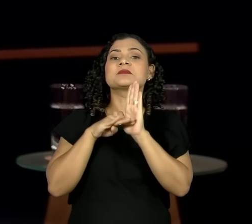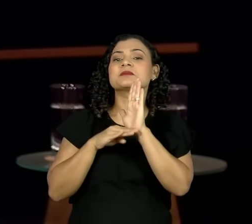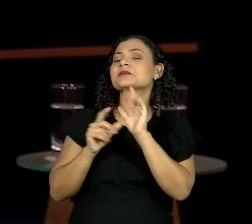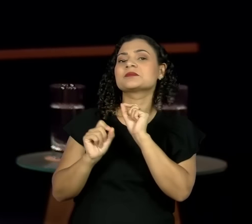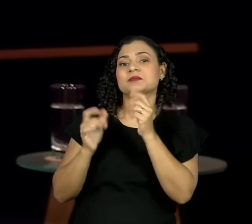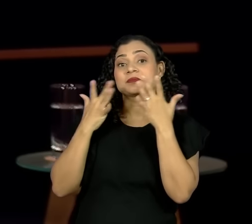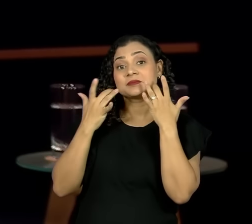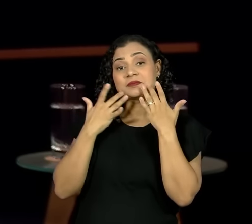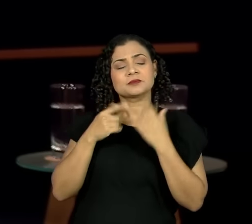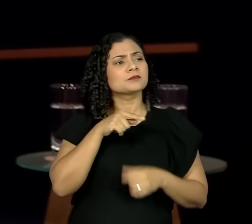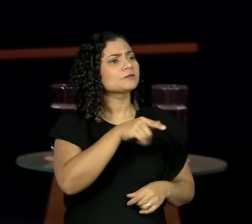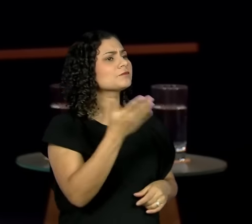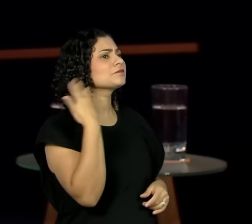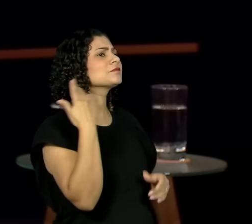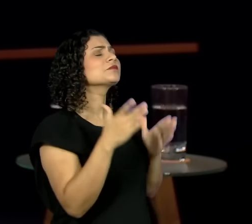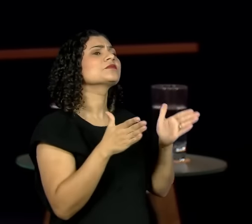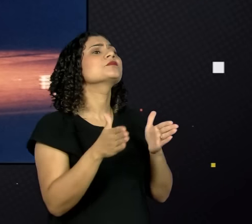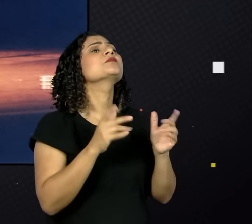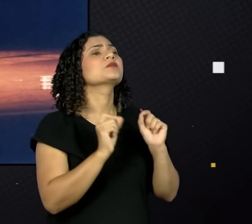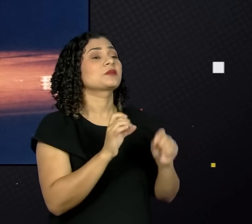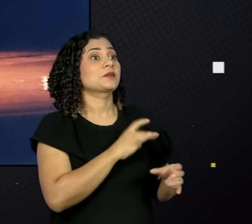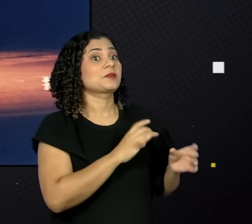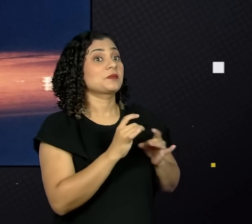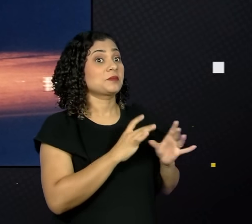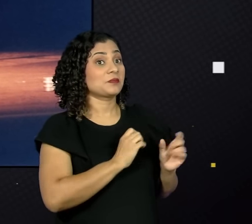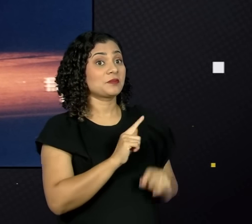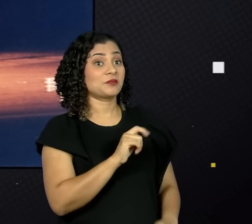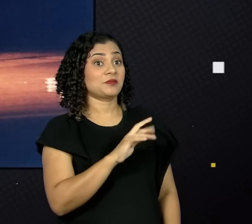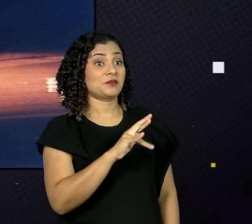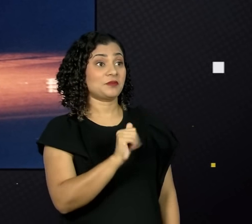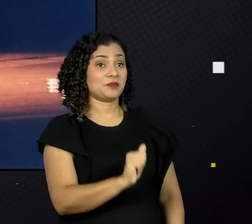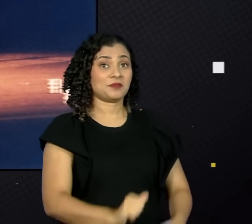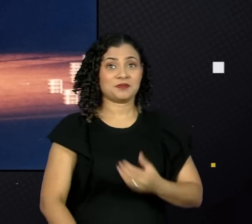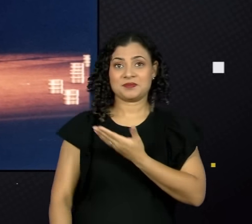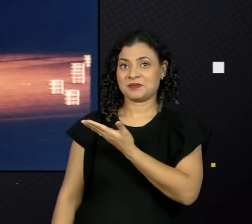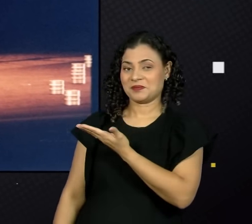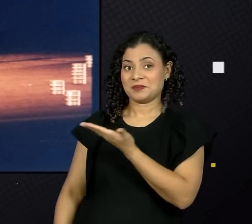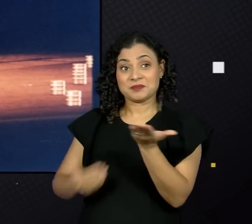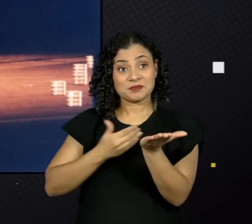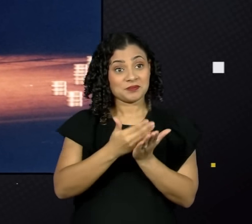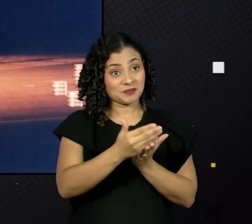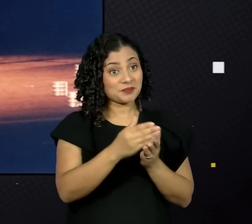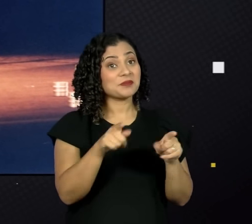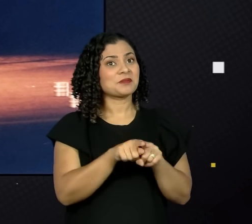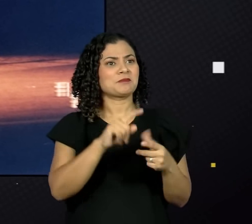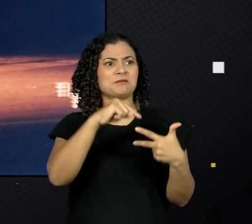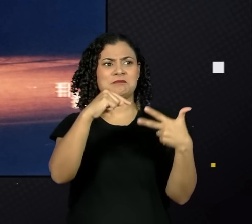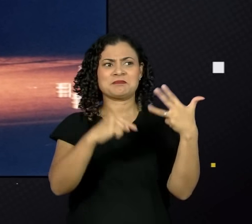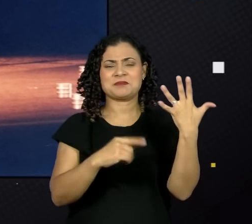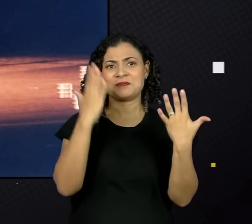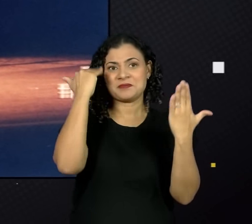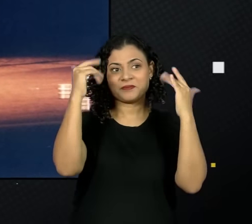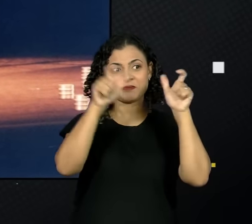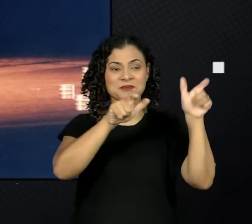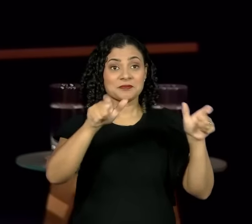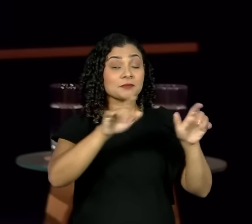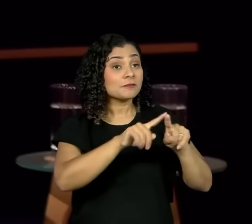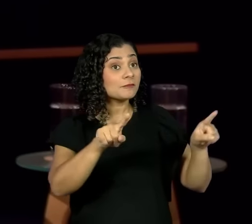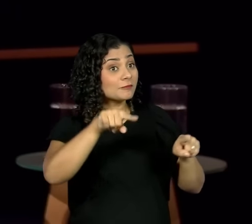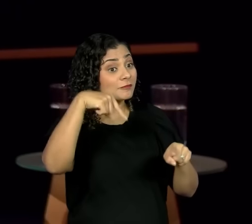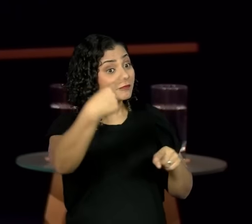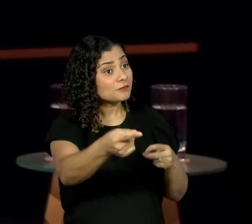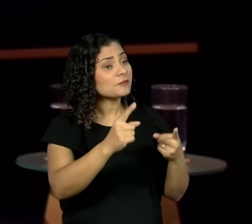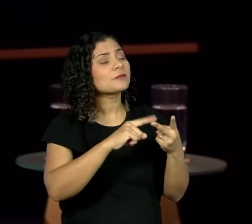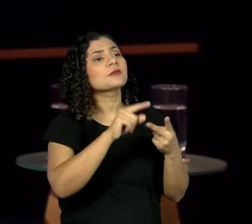elenco de quem tem medo e Virgínia Wolf com o Marco Nanini Marieta Severo Silvia boar mas depois disso você